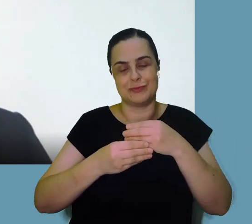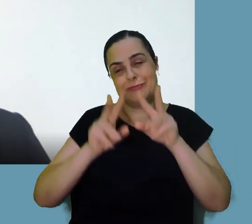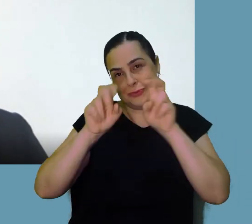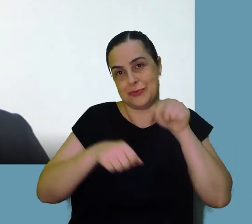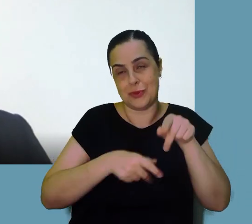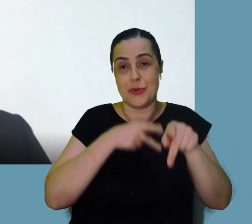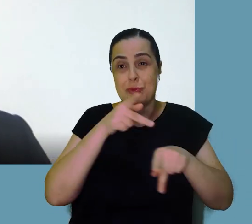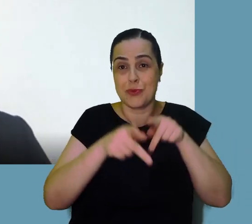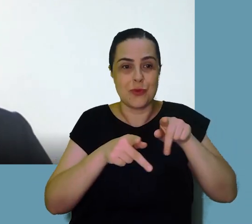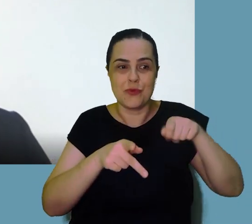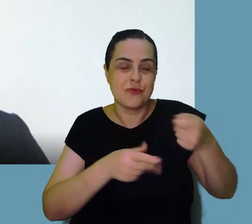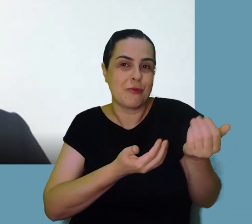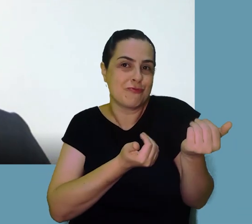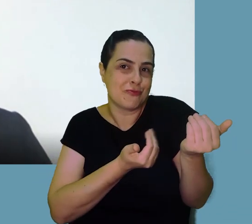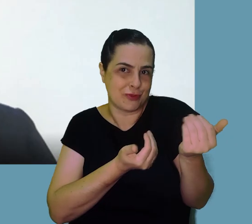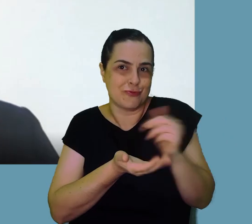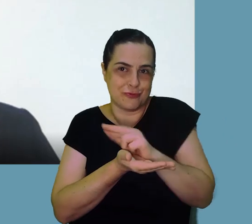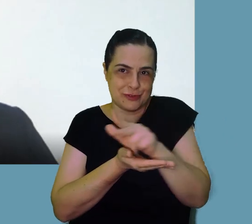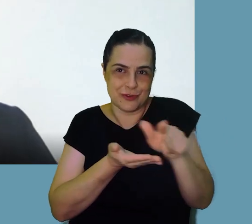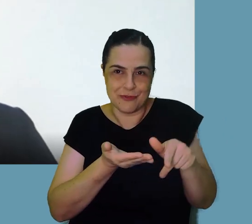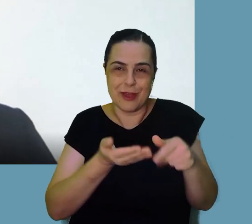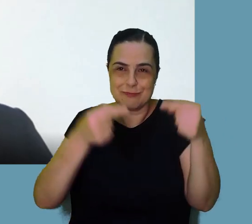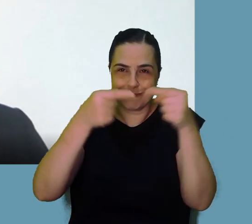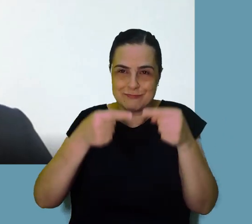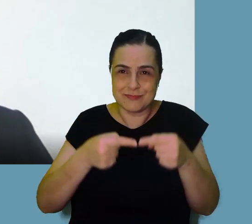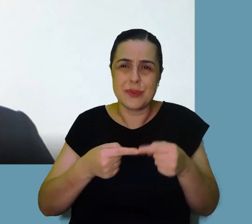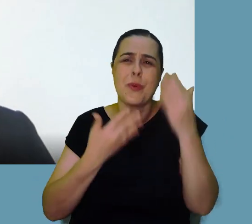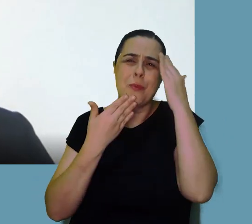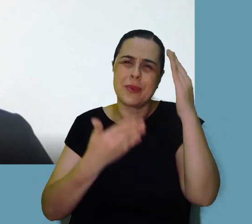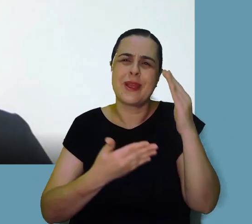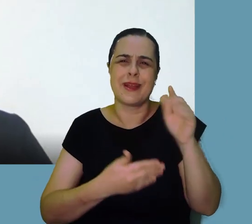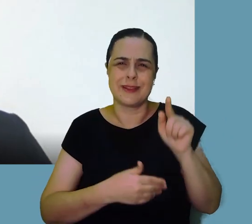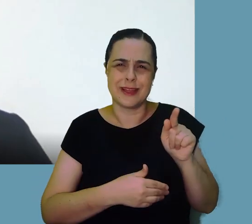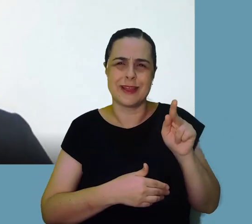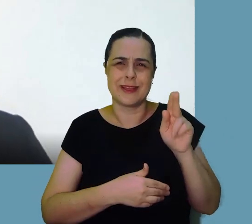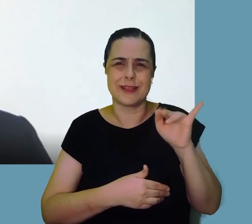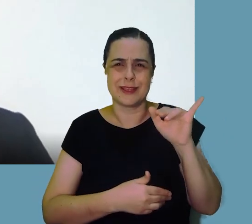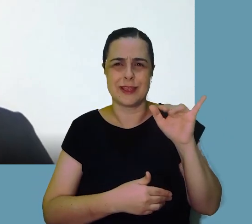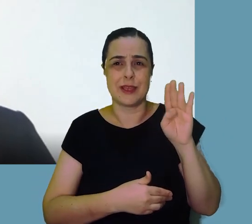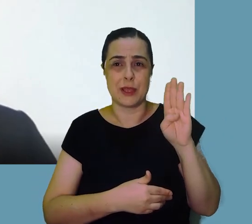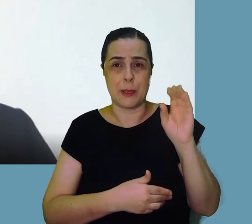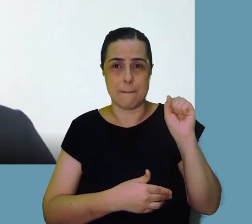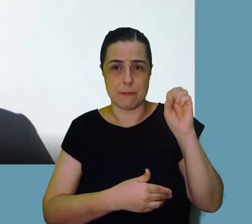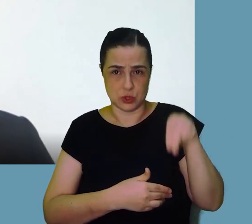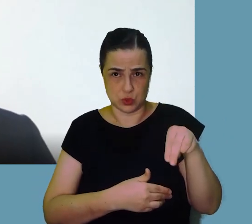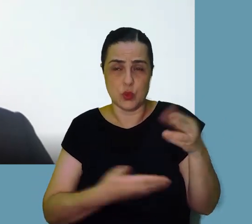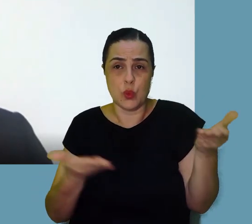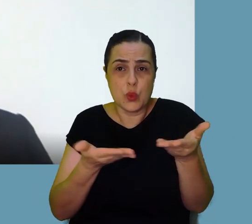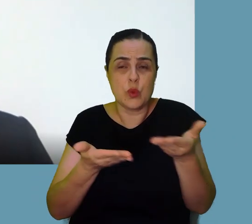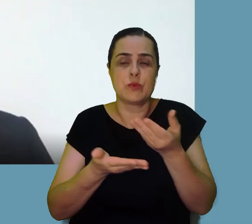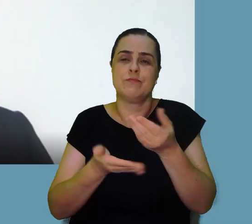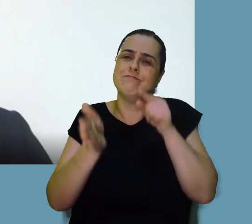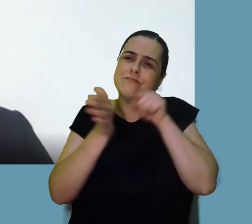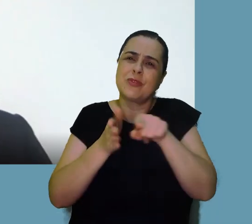população de juventude em vários aspectos. Então, muito obrigada, Gibson, de novo. Quero te perguntar, trazer, na verdade, um espaço